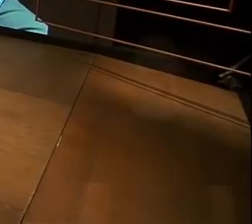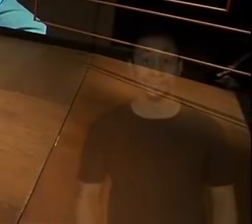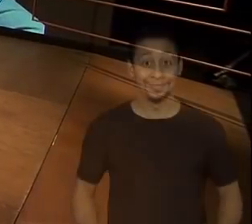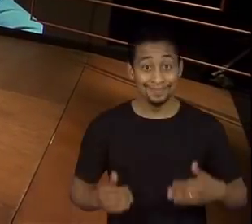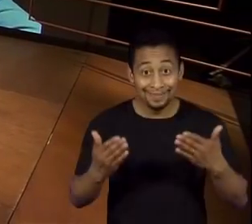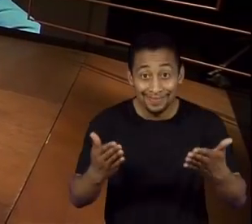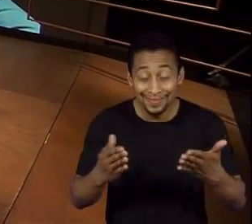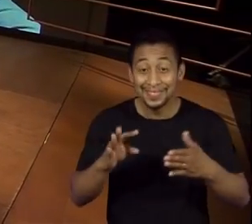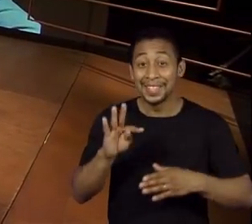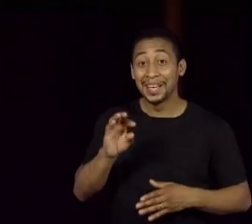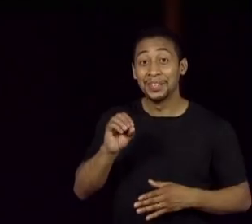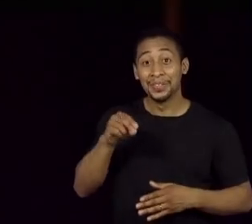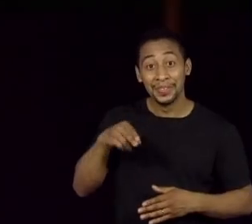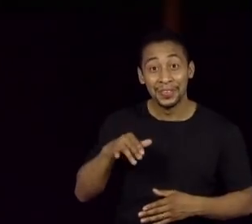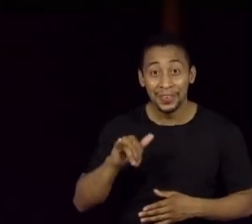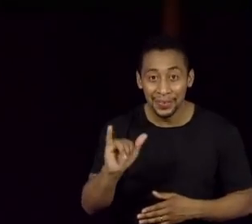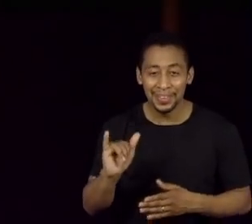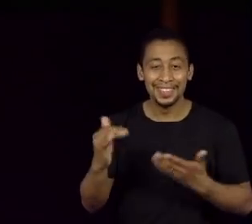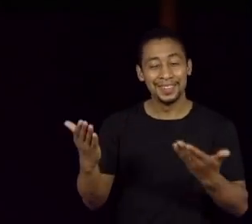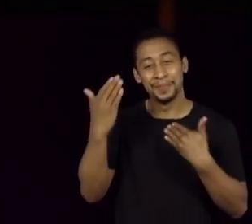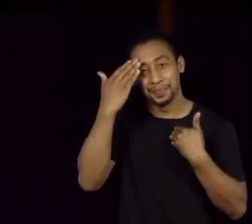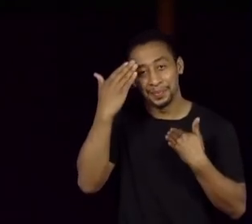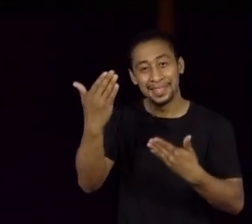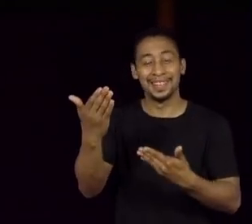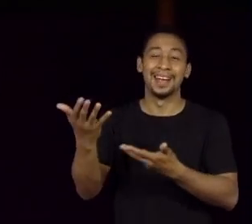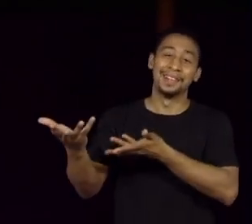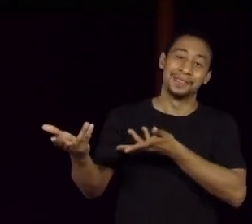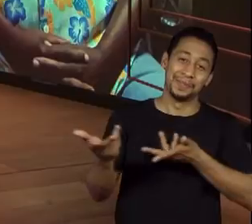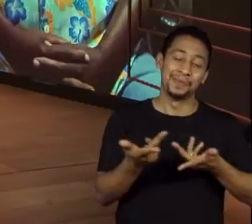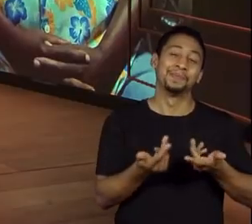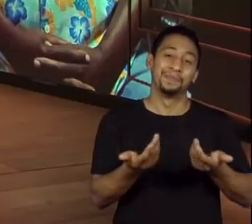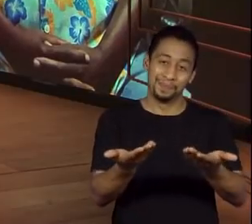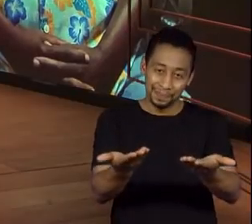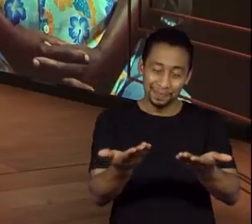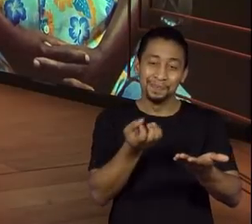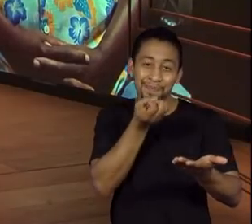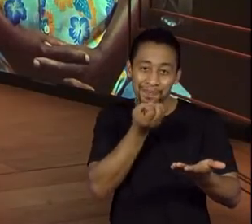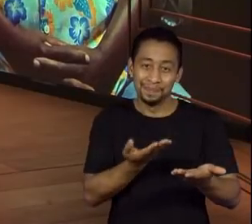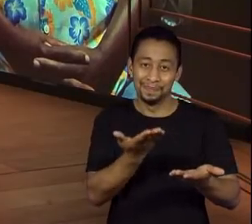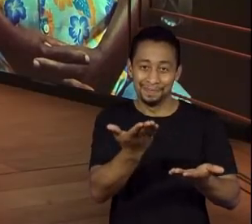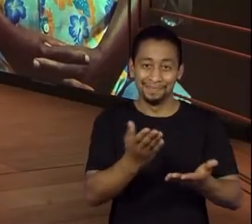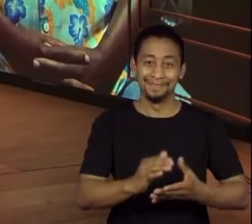Tony Tornado, muito obrigado por ter aceitado o nosso convite. Seja bem-vindo.